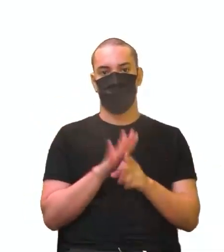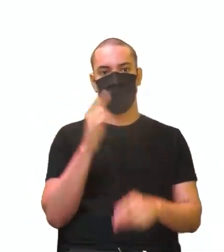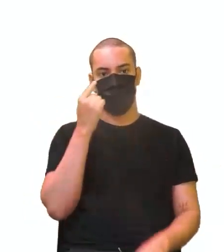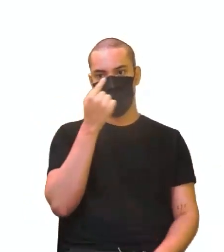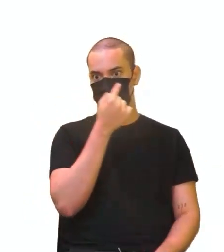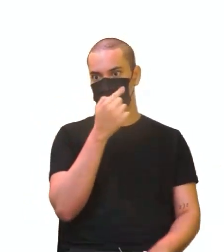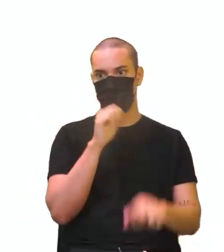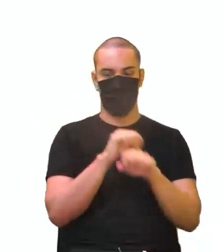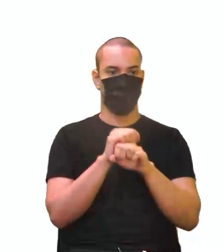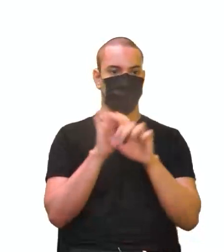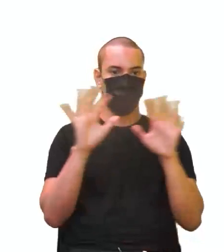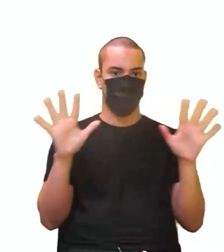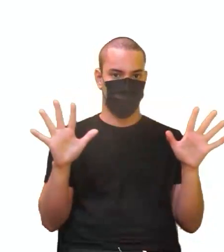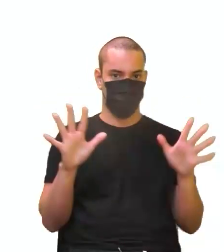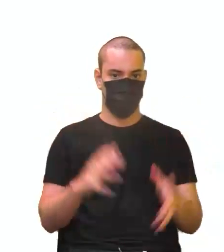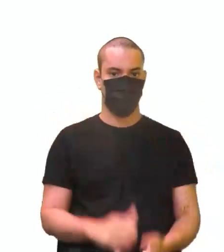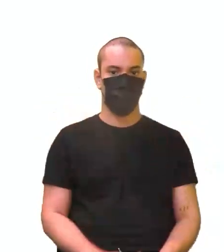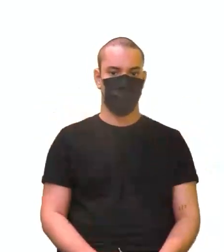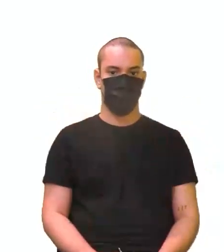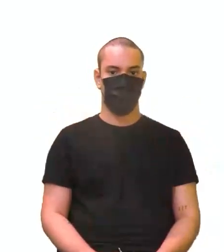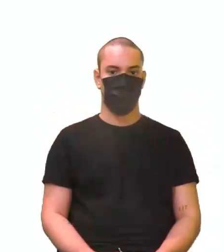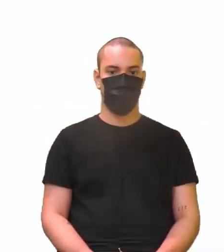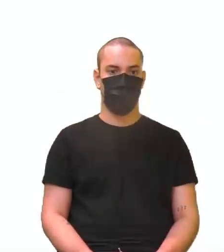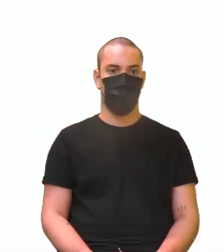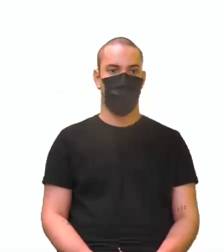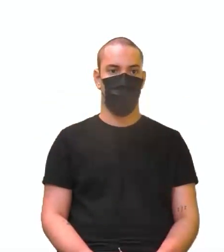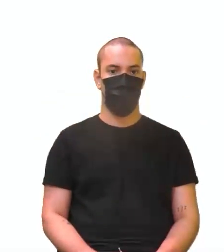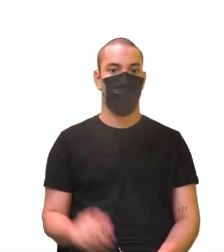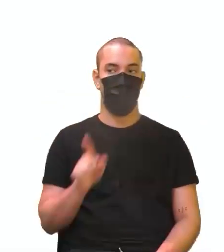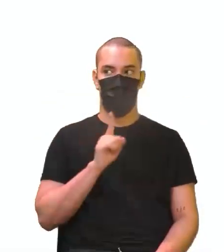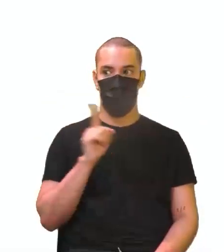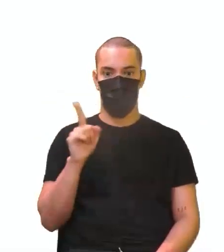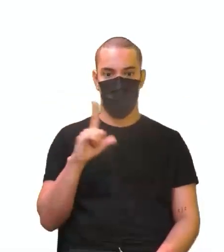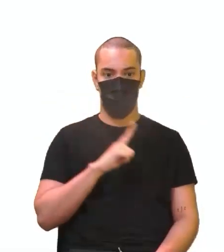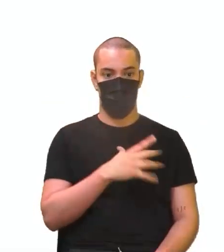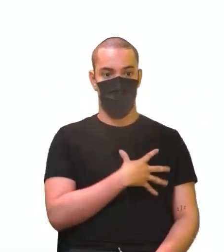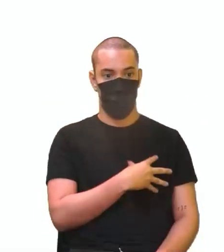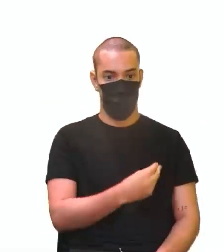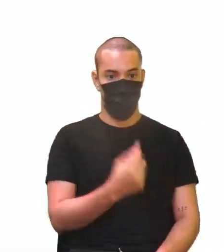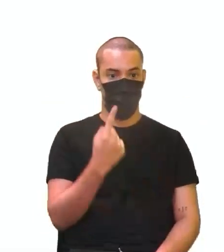olhos claros. Olha lá a questão. Ela